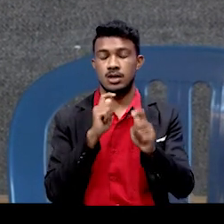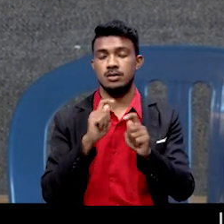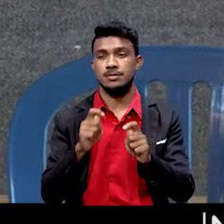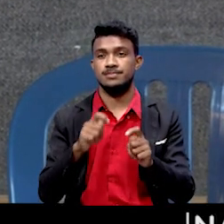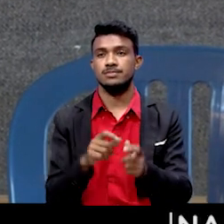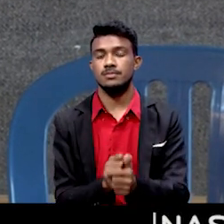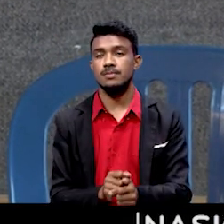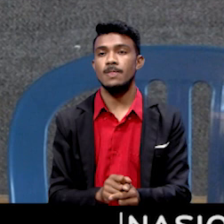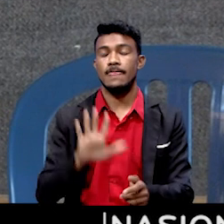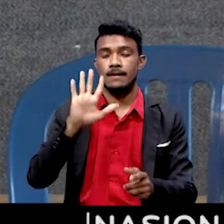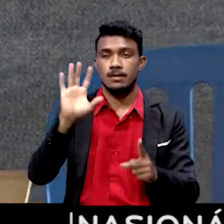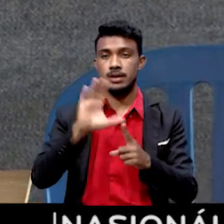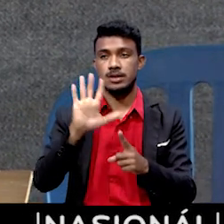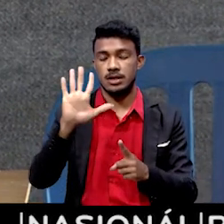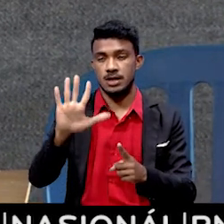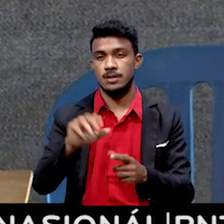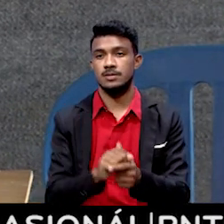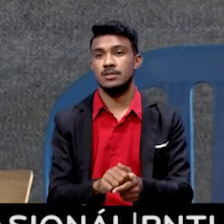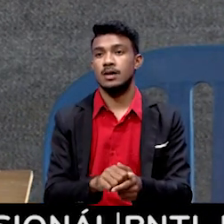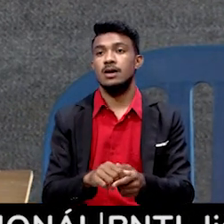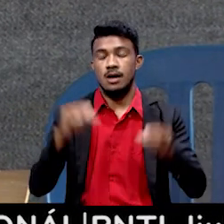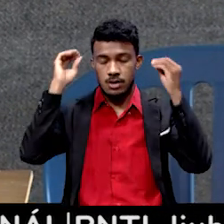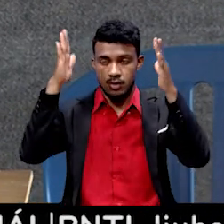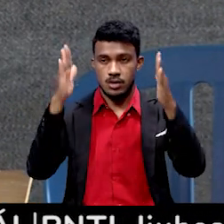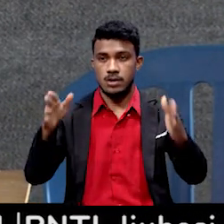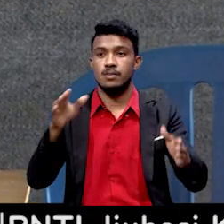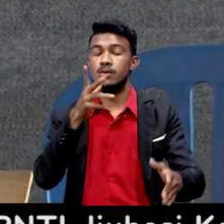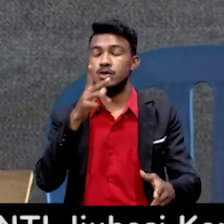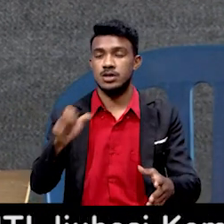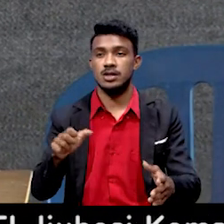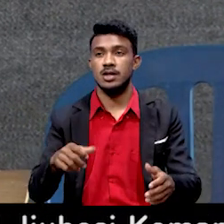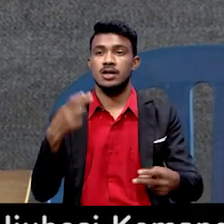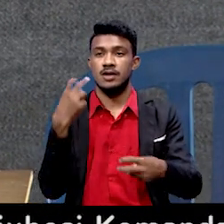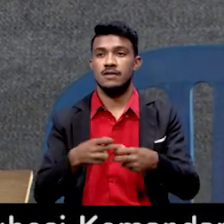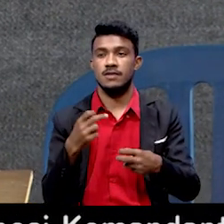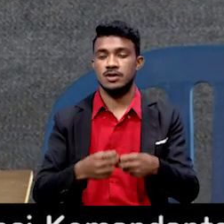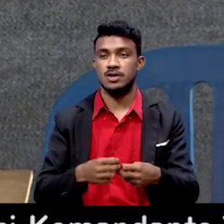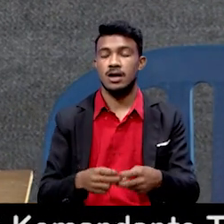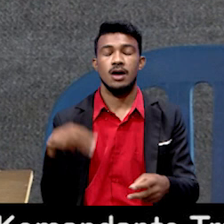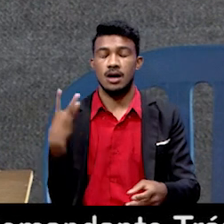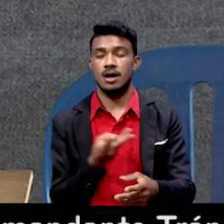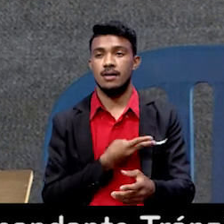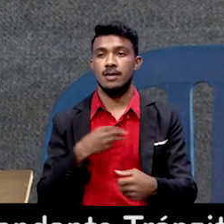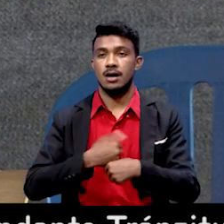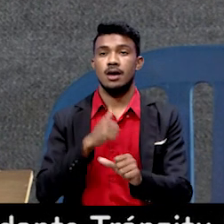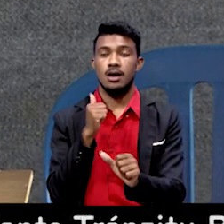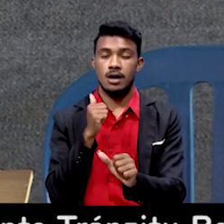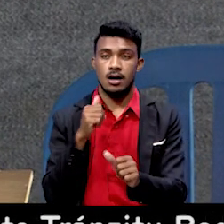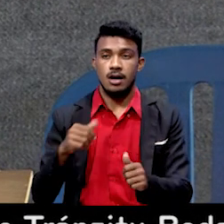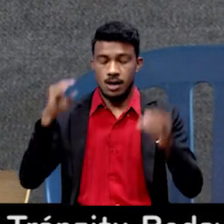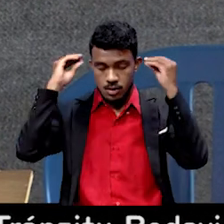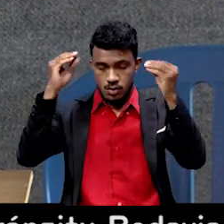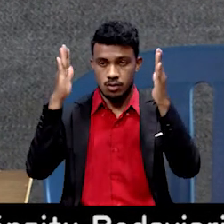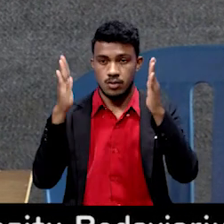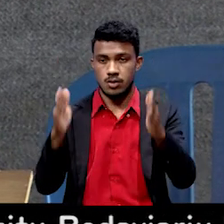usa português né, difícil. A minha hanorin tem que ter plano, né, de uma educação preparativa. Então, e plano